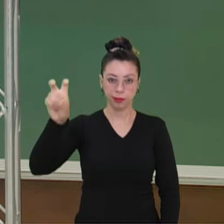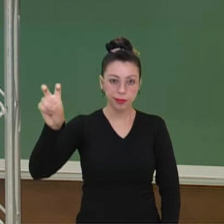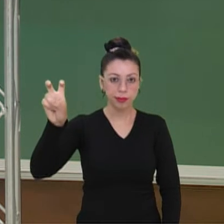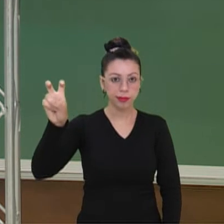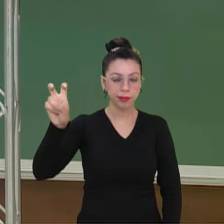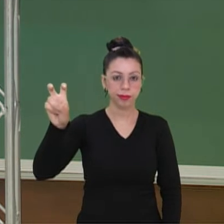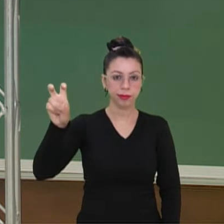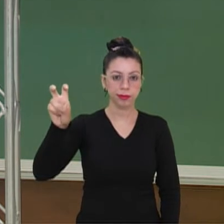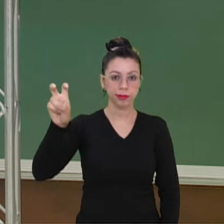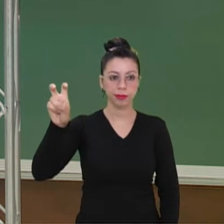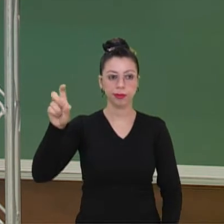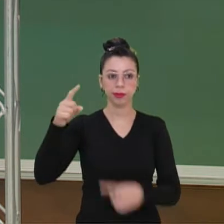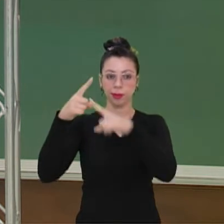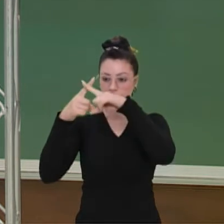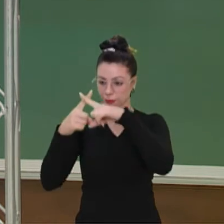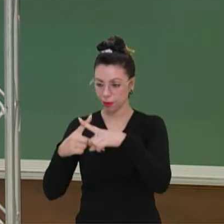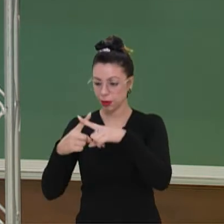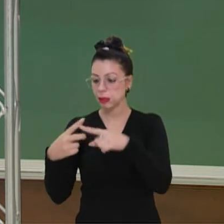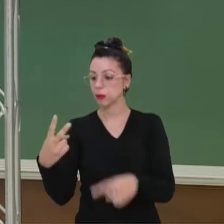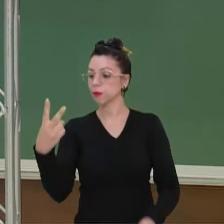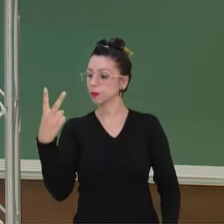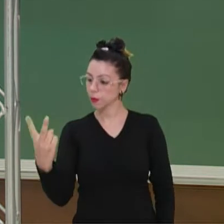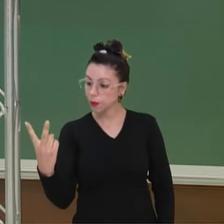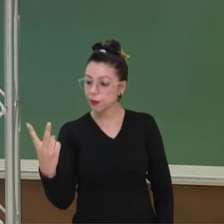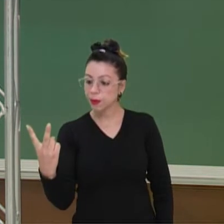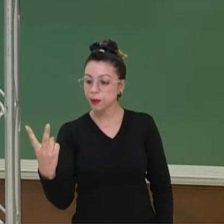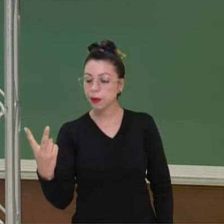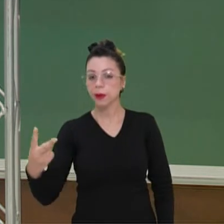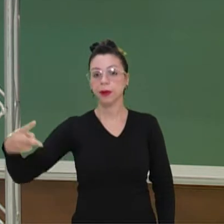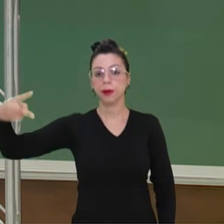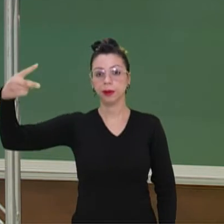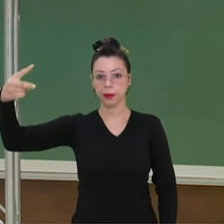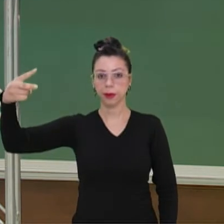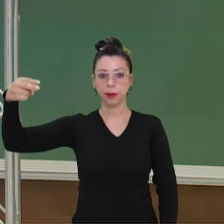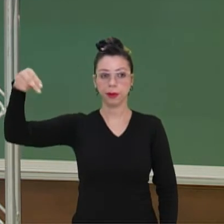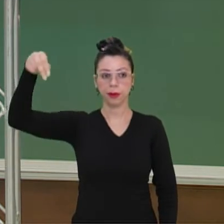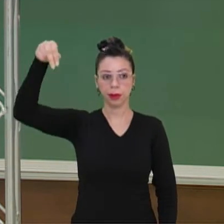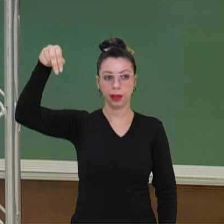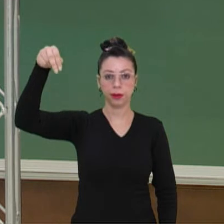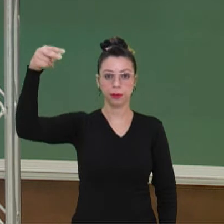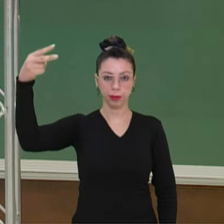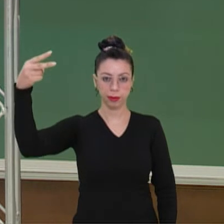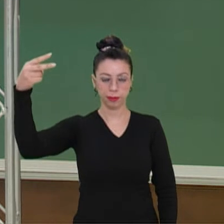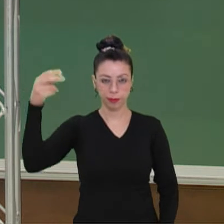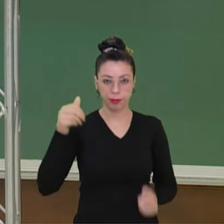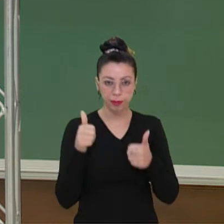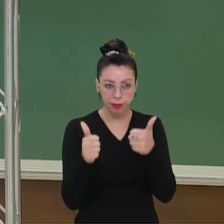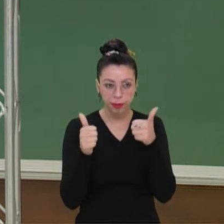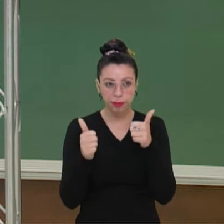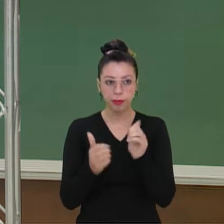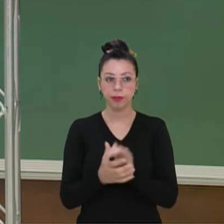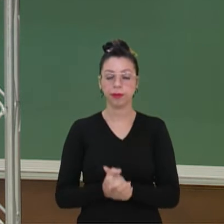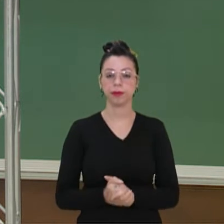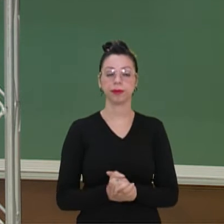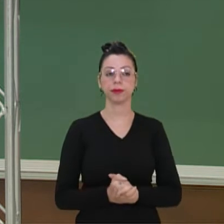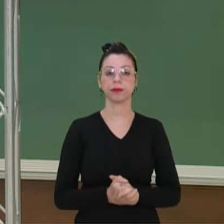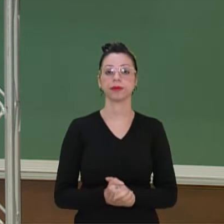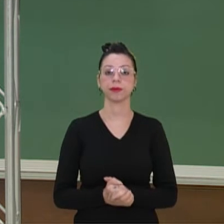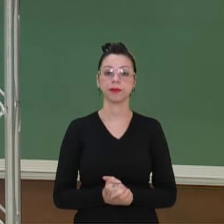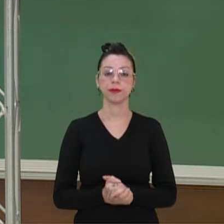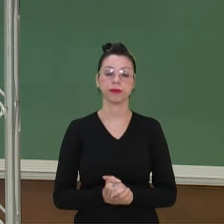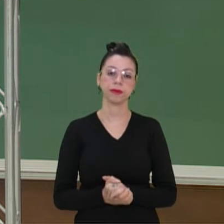quinta potência vezes 2 elevado a n sobre 2. Beleza? Tranquilo? Vamos continuar? Olha